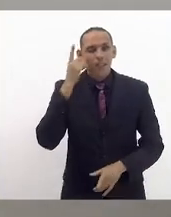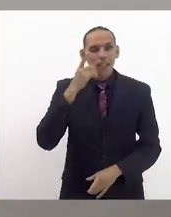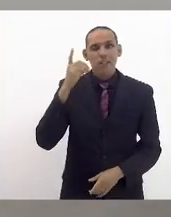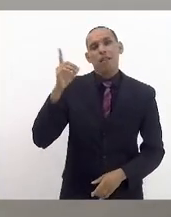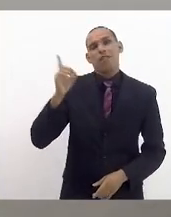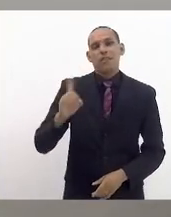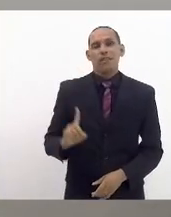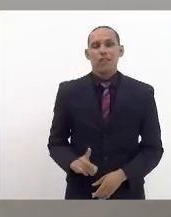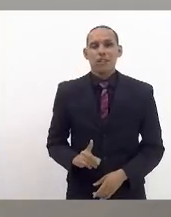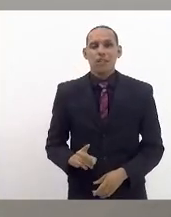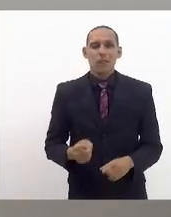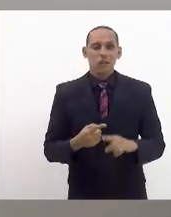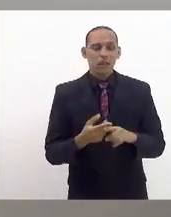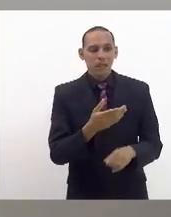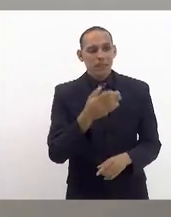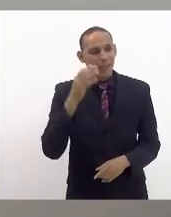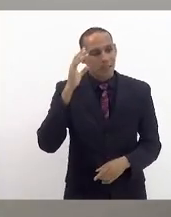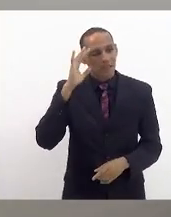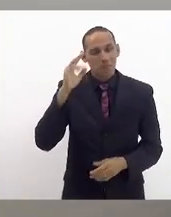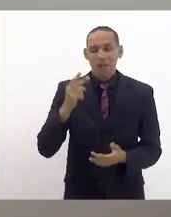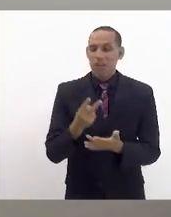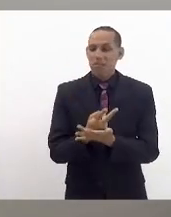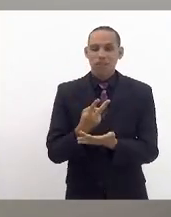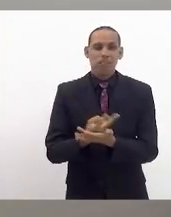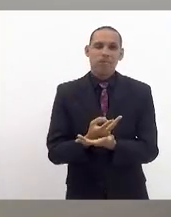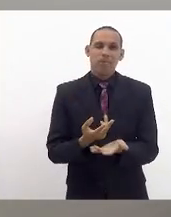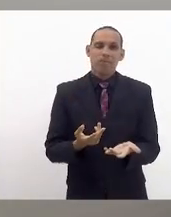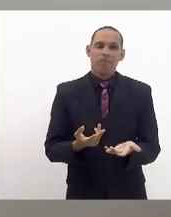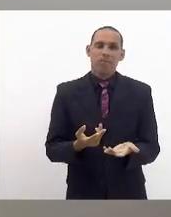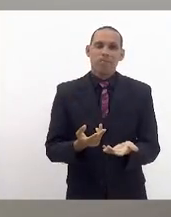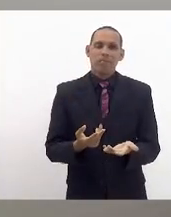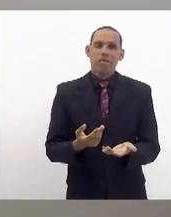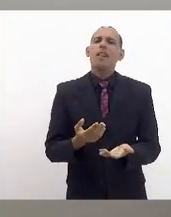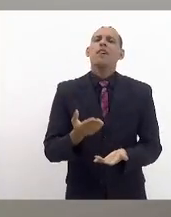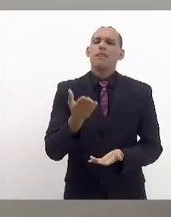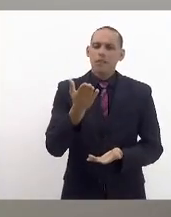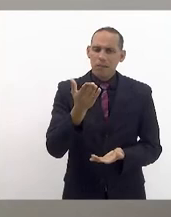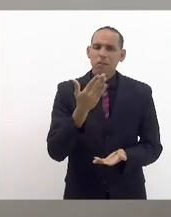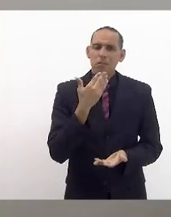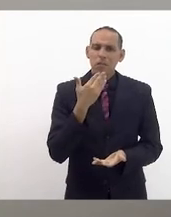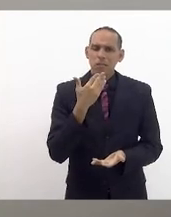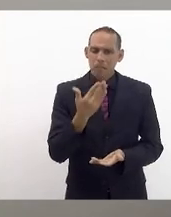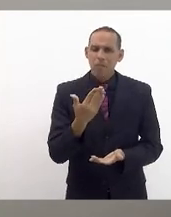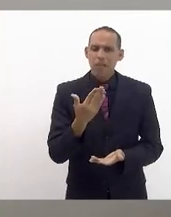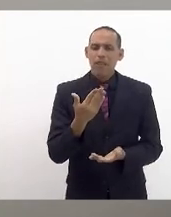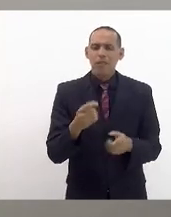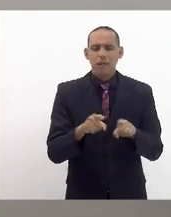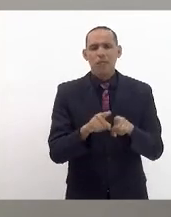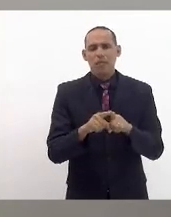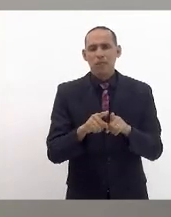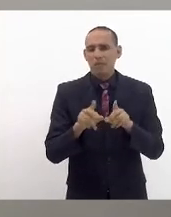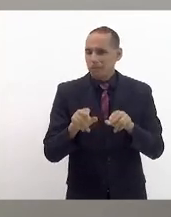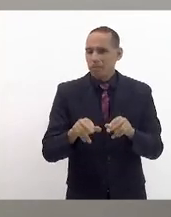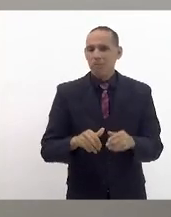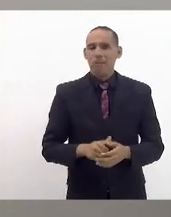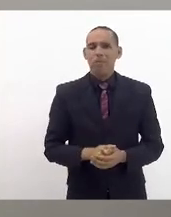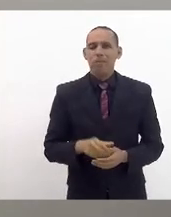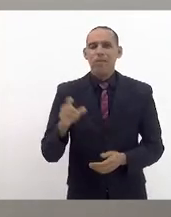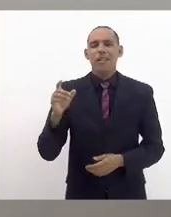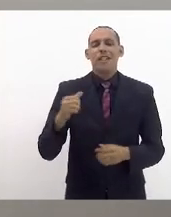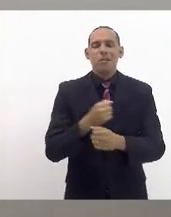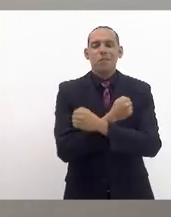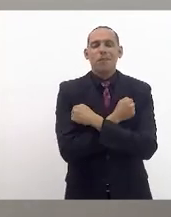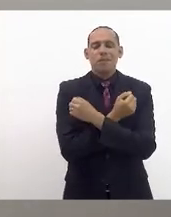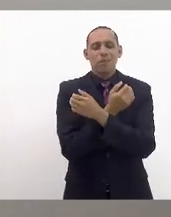atitude impensada do colega e gostaria que ele fizesse o mesmo em público para que a gente esqueça essa coisa. Grande abraço